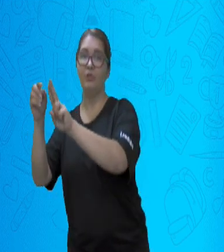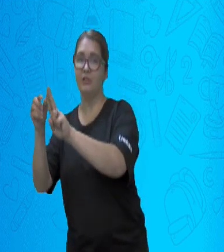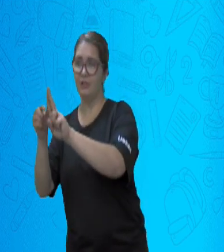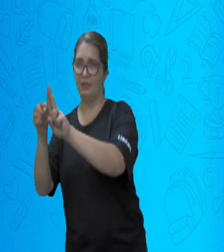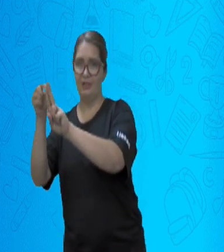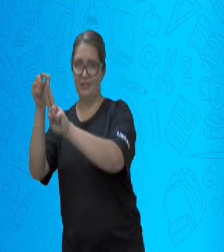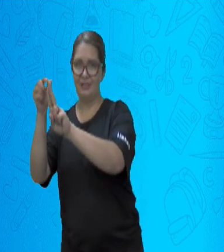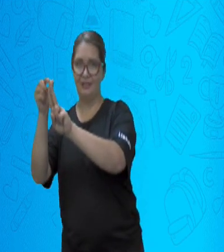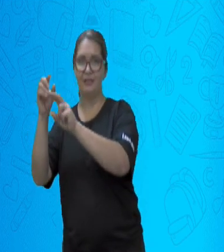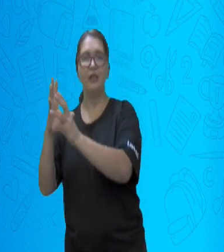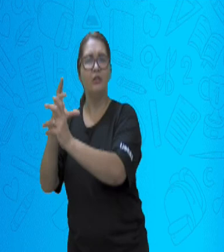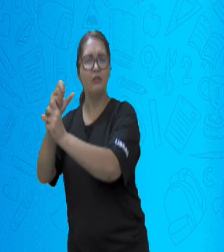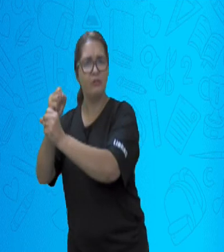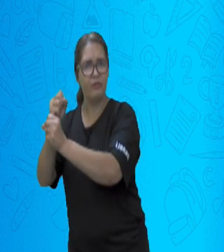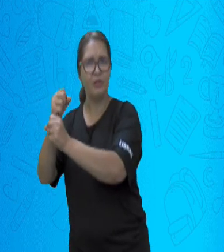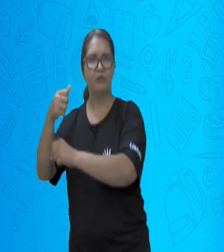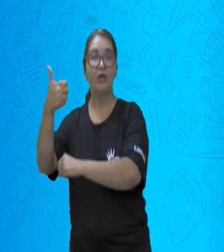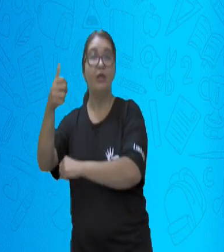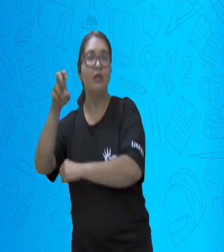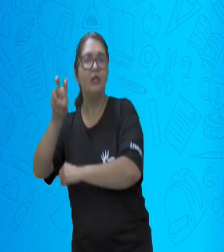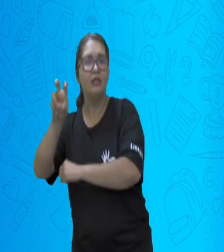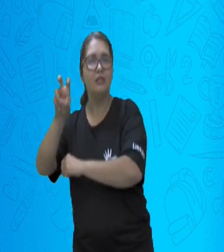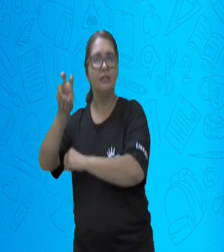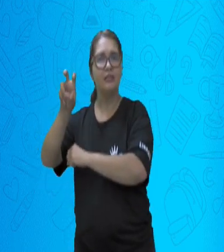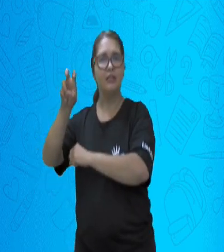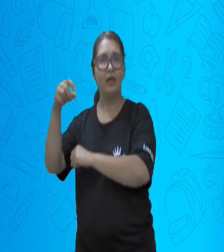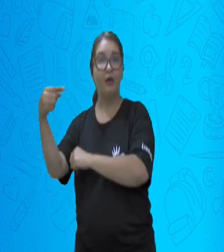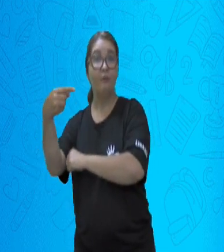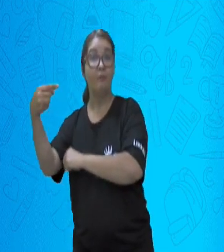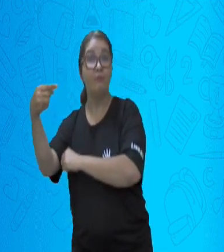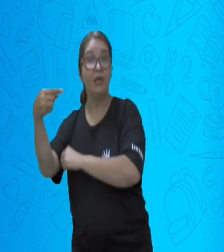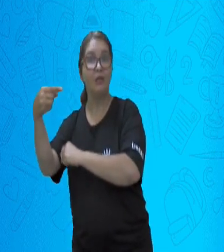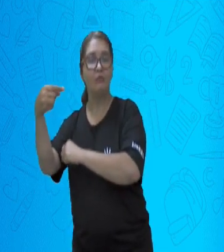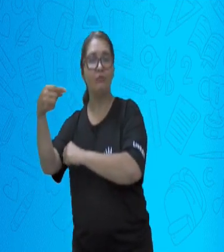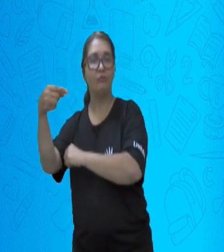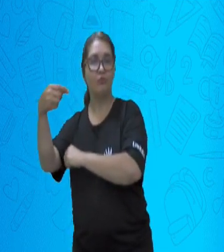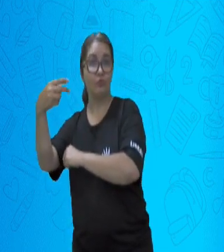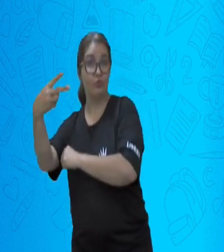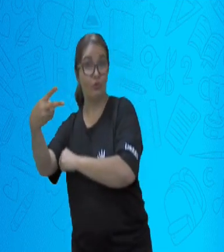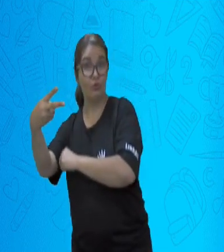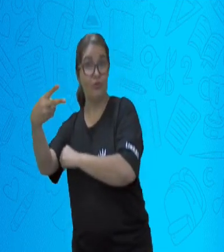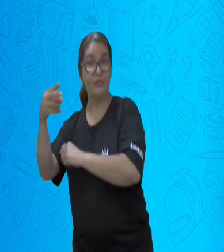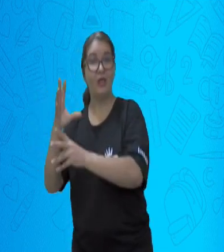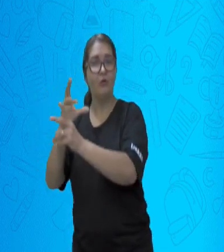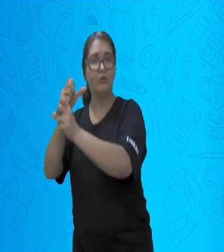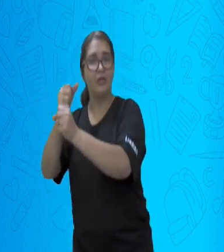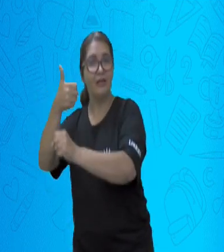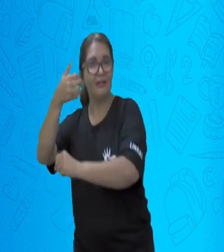operação. 15 menos 2 igual a 13.